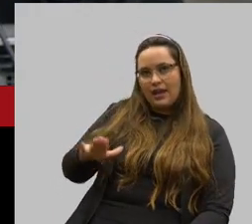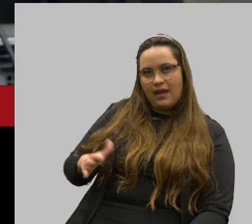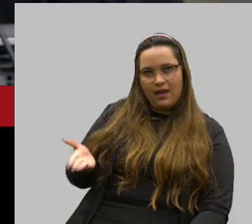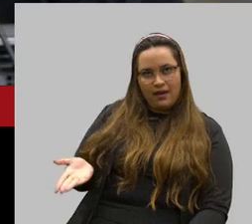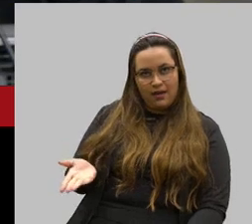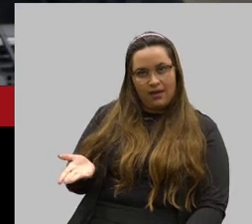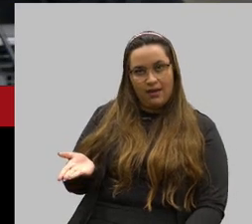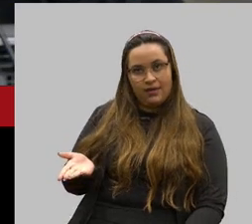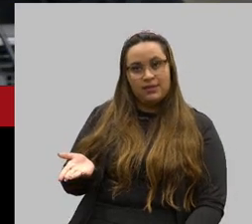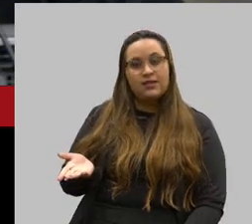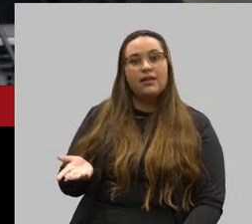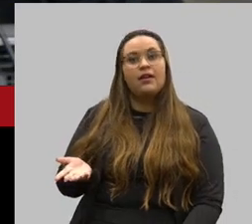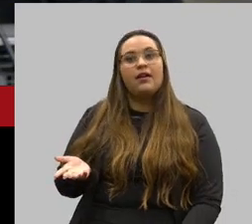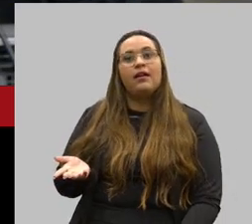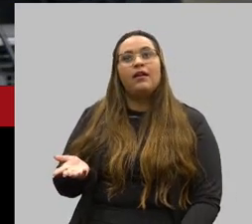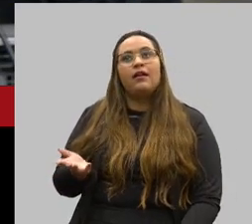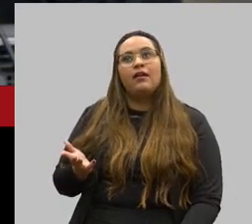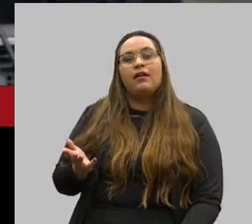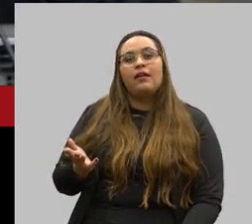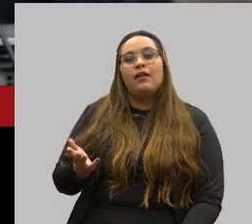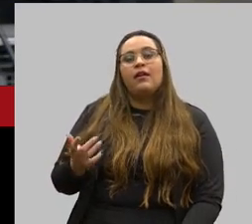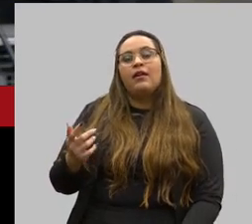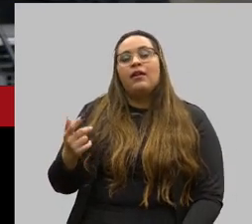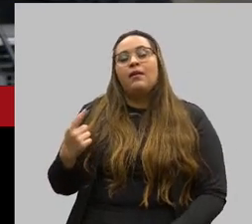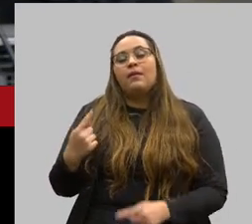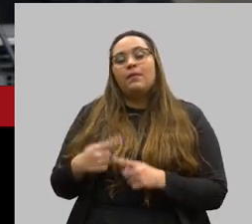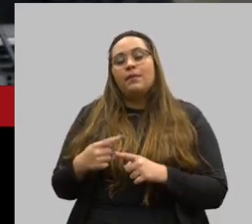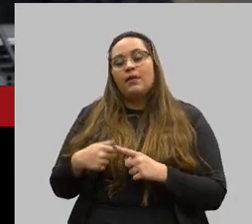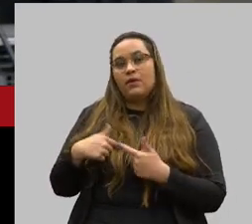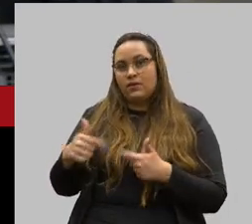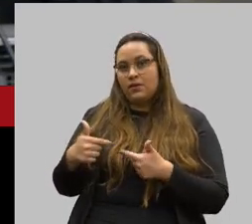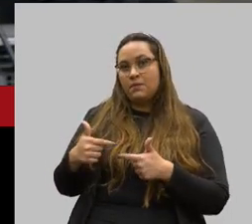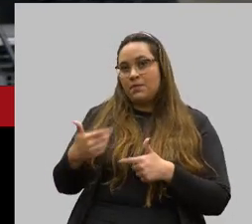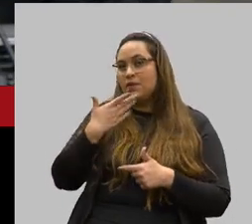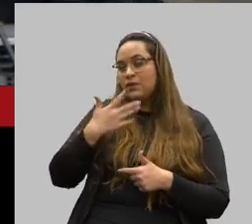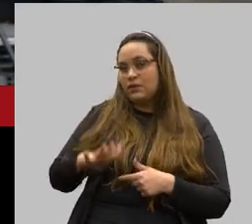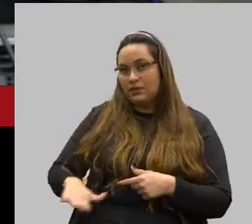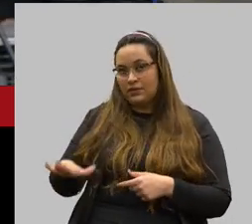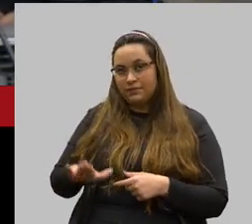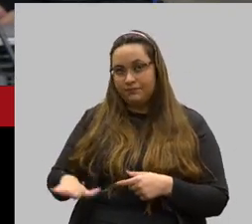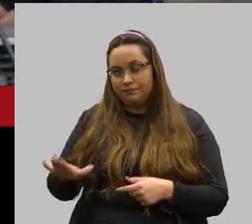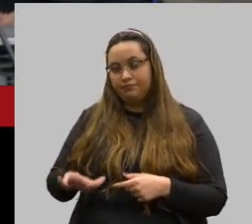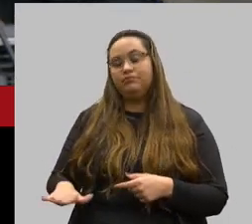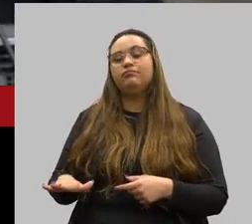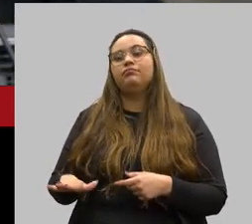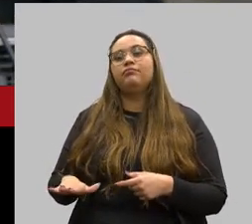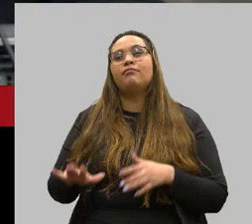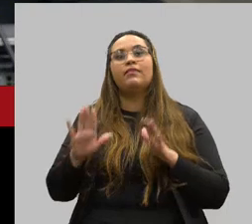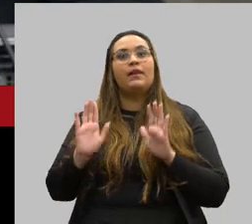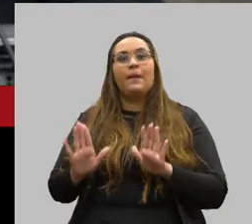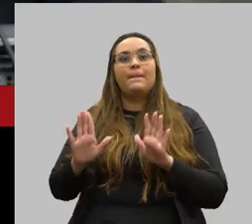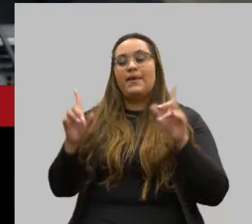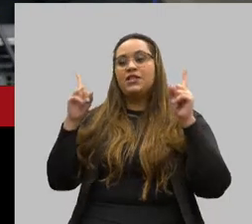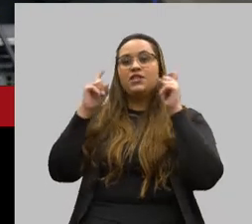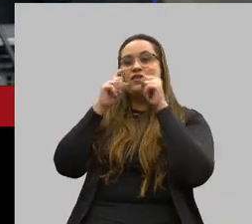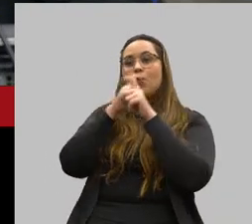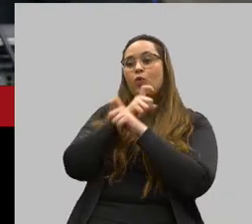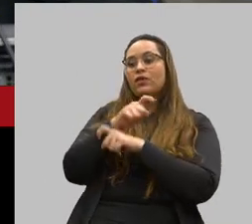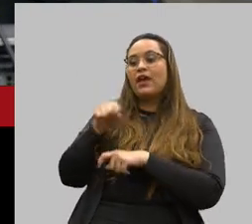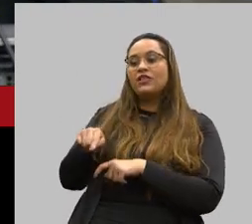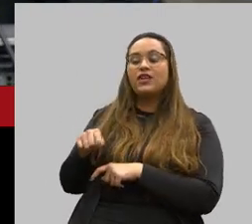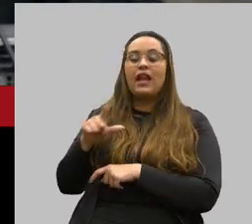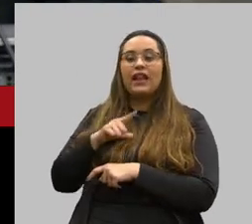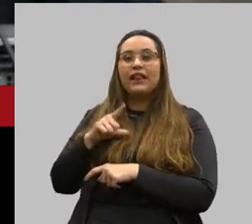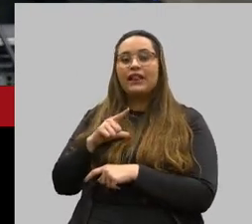eu a faixa etária com que eu trabalho eh diante da da da dificuldade que ele tem naquele